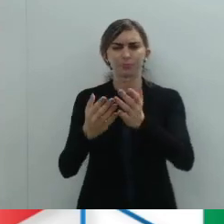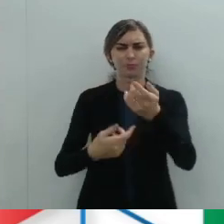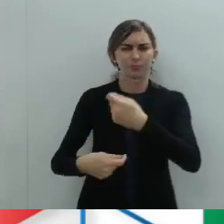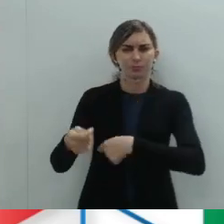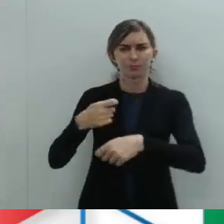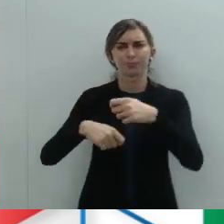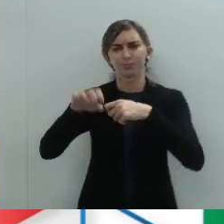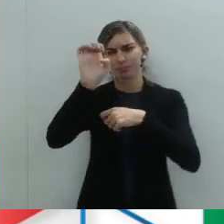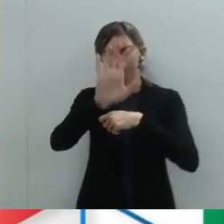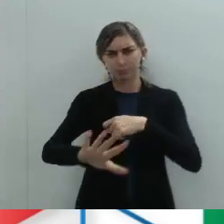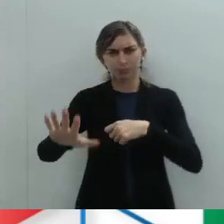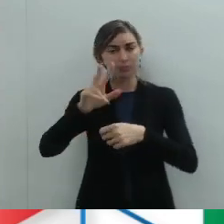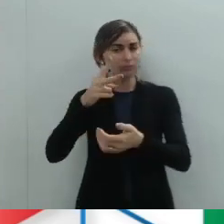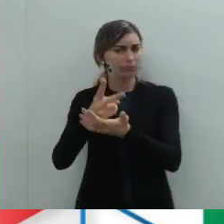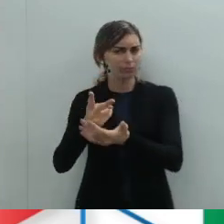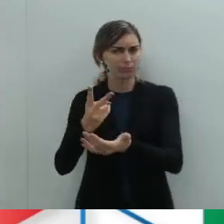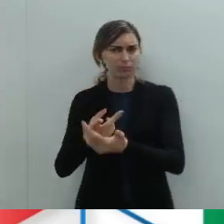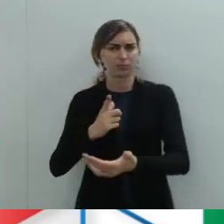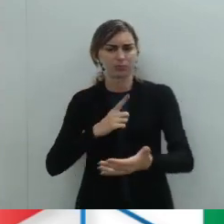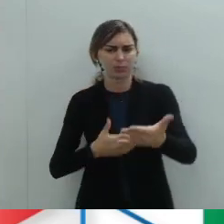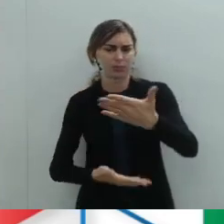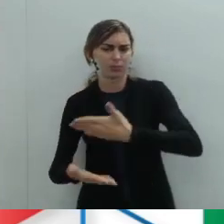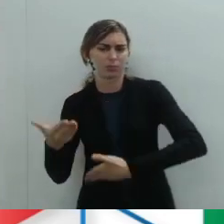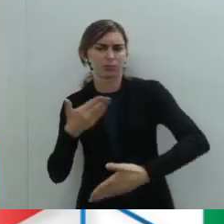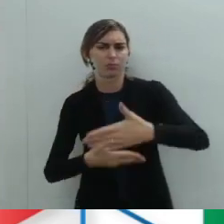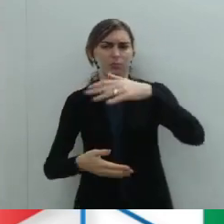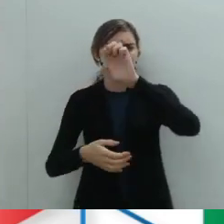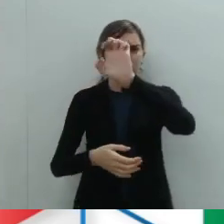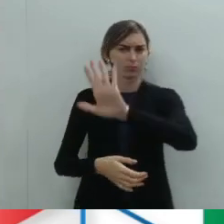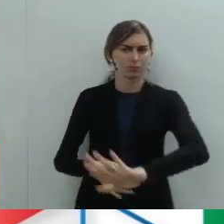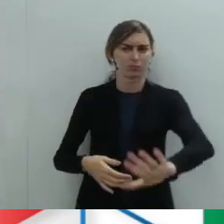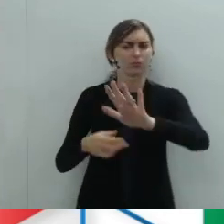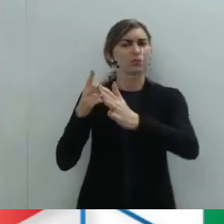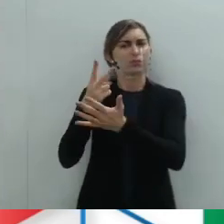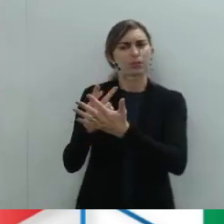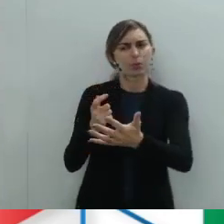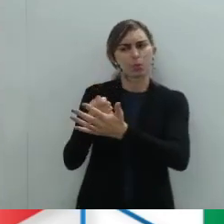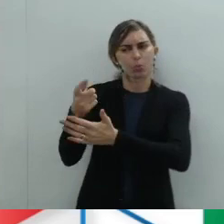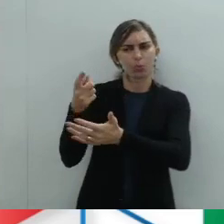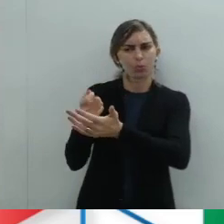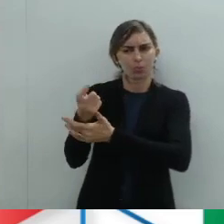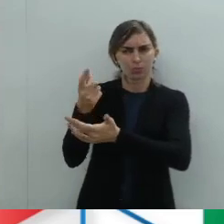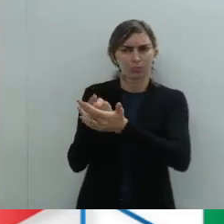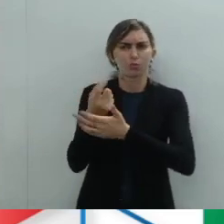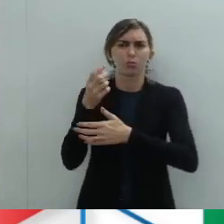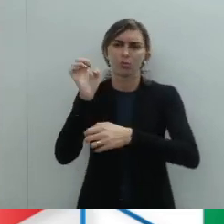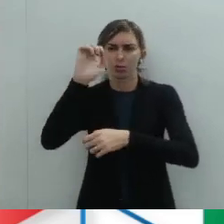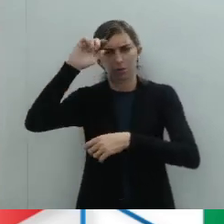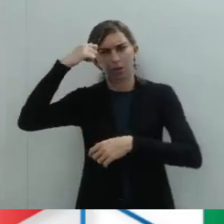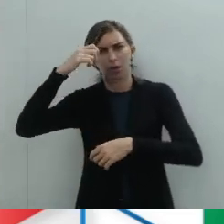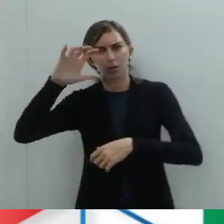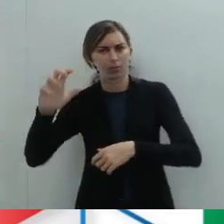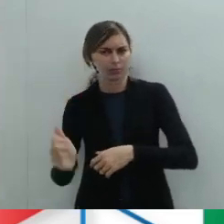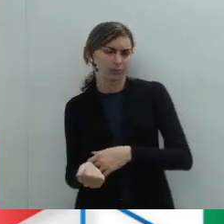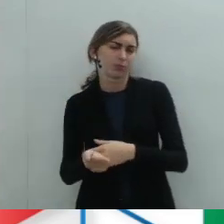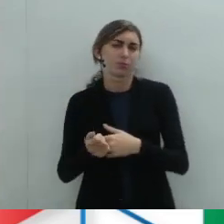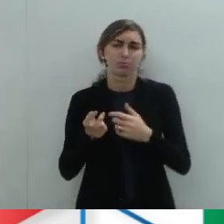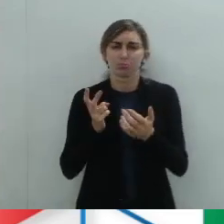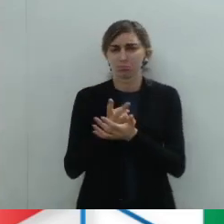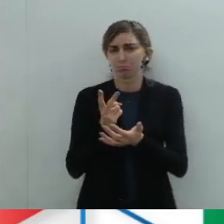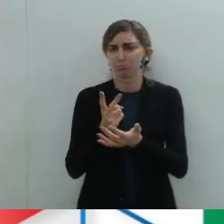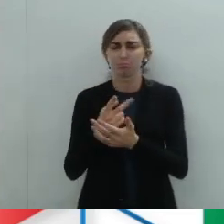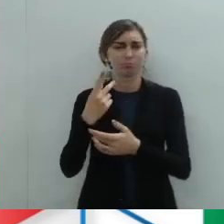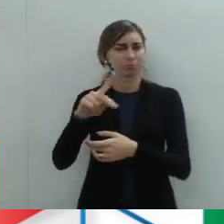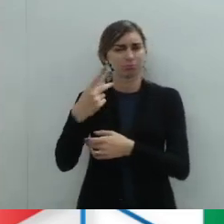para a Europa. Então eles sempre tiveram essa relação com a Europa. A Europa sempre comprou da África, né? E